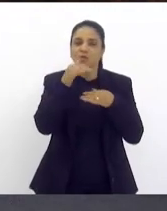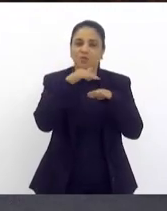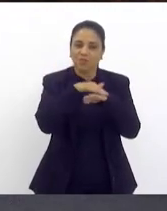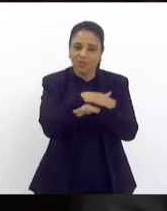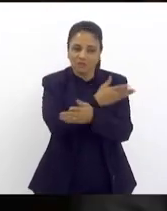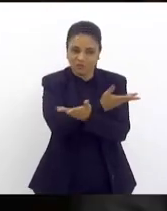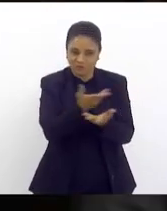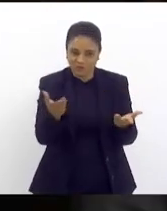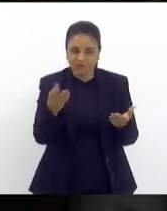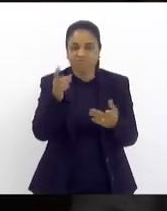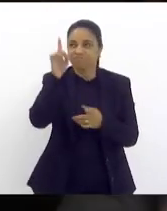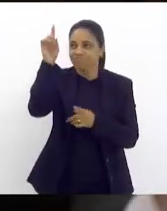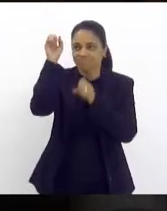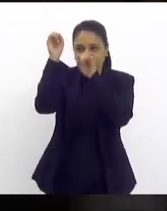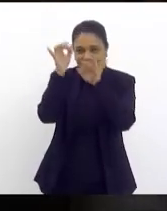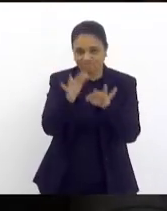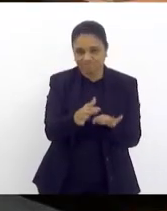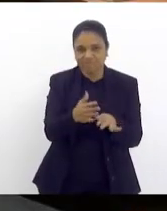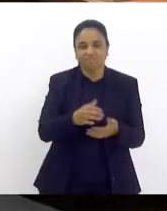gente. E fiquem com Deus.